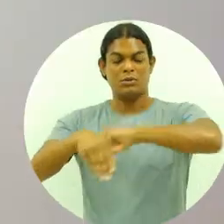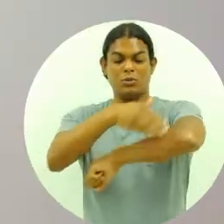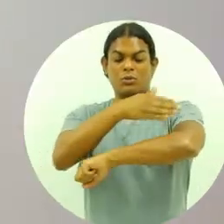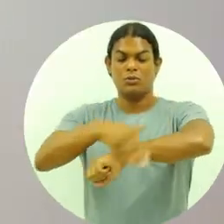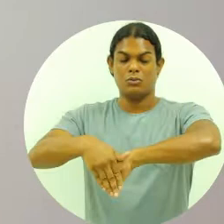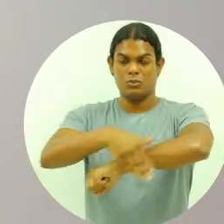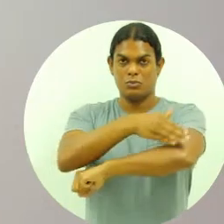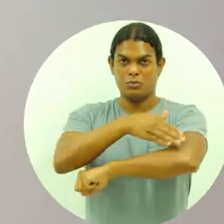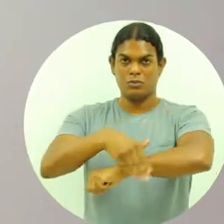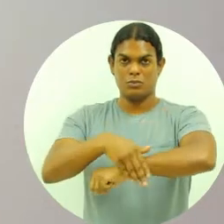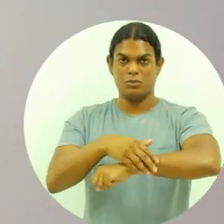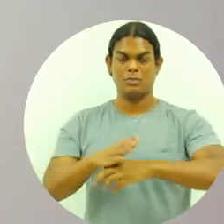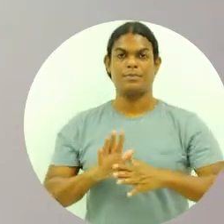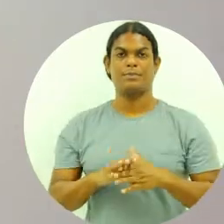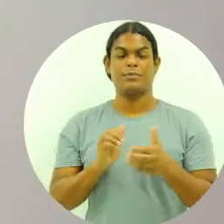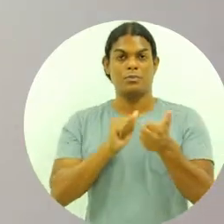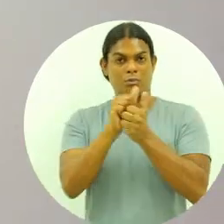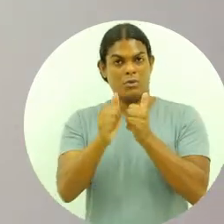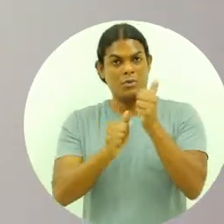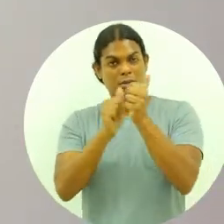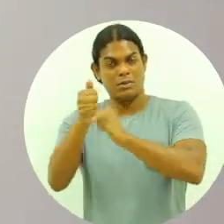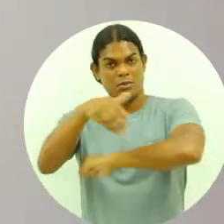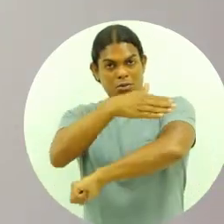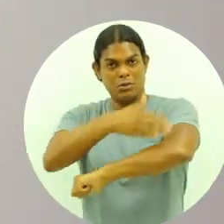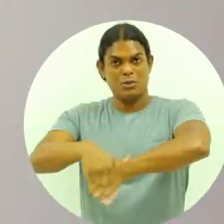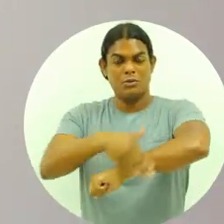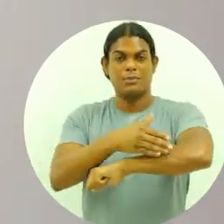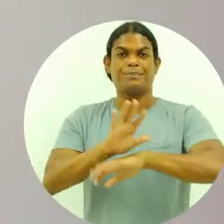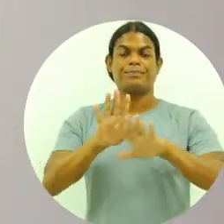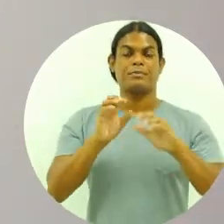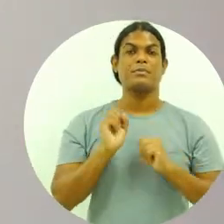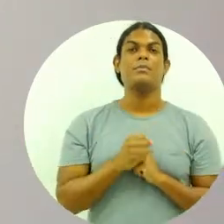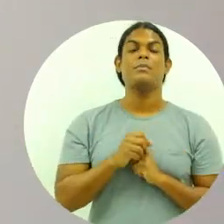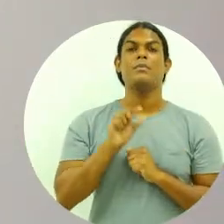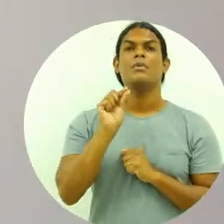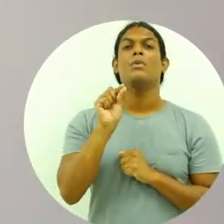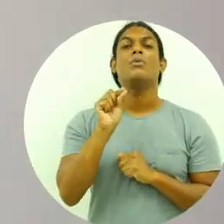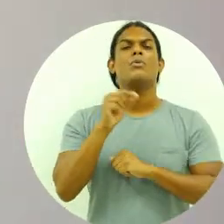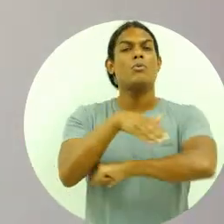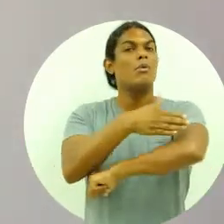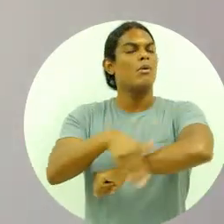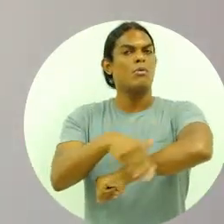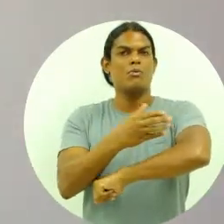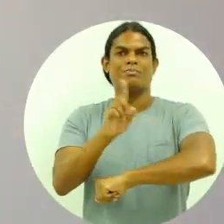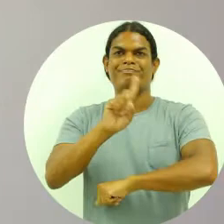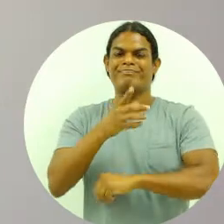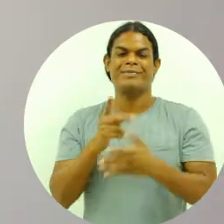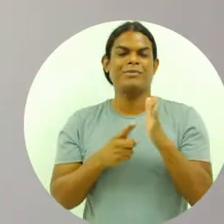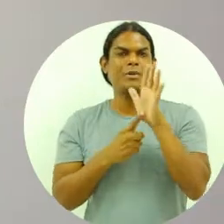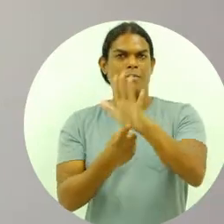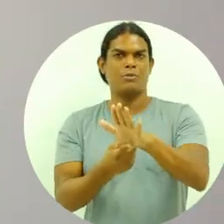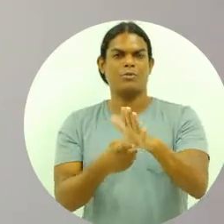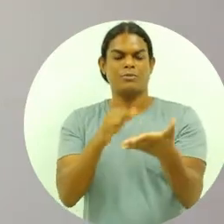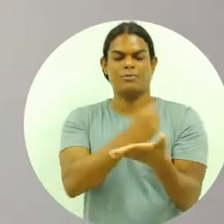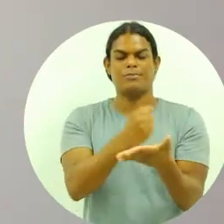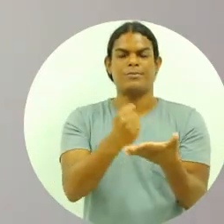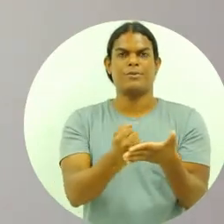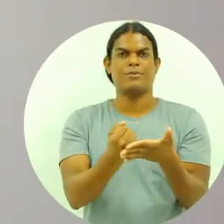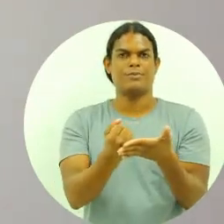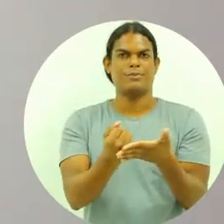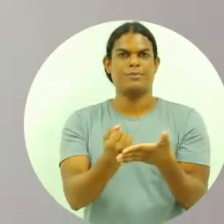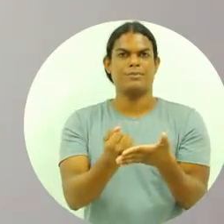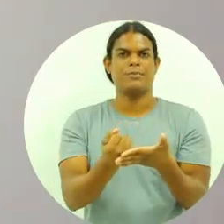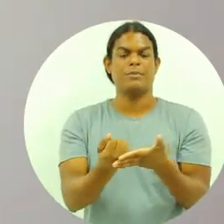certo? Bem, vai pavimentar. Que ruas ele vai pavimentar? Não está lá escrito que ele vai pavimentar a